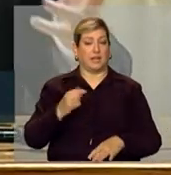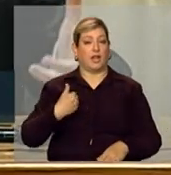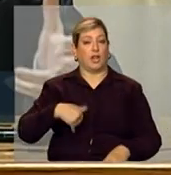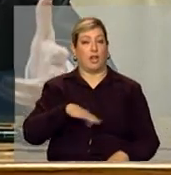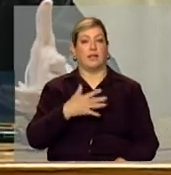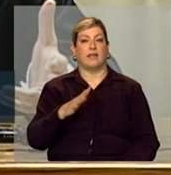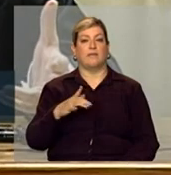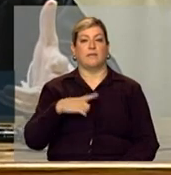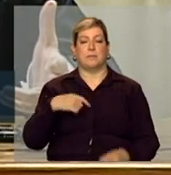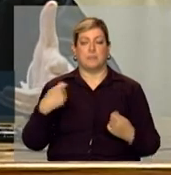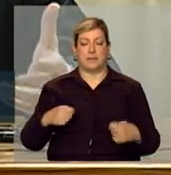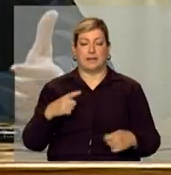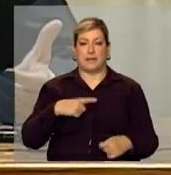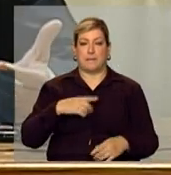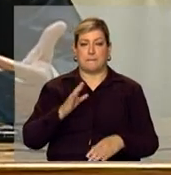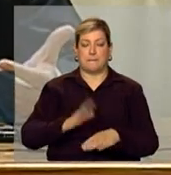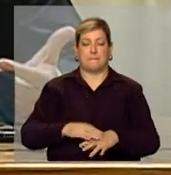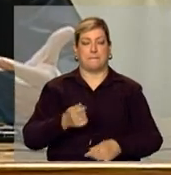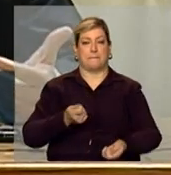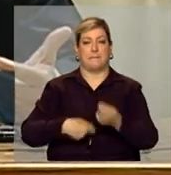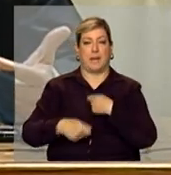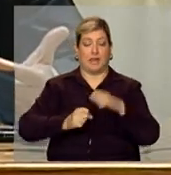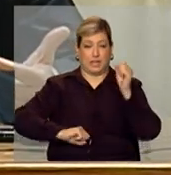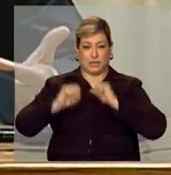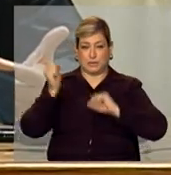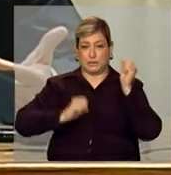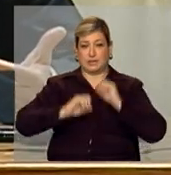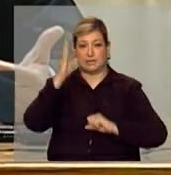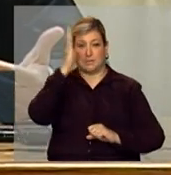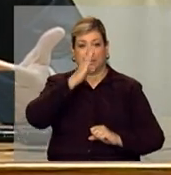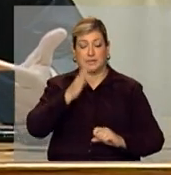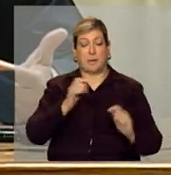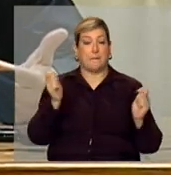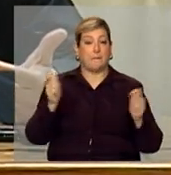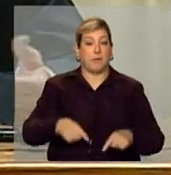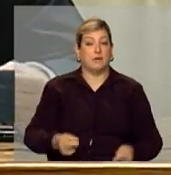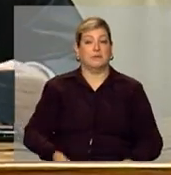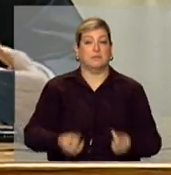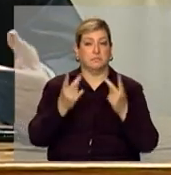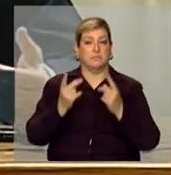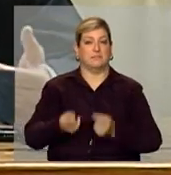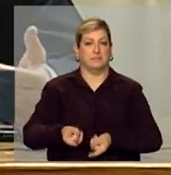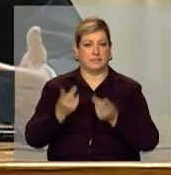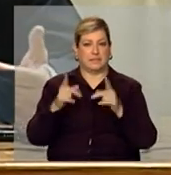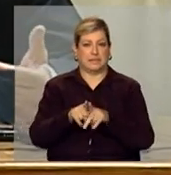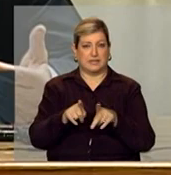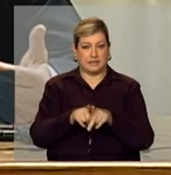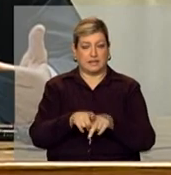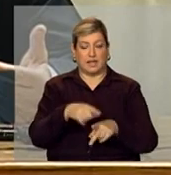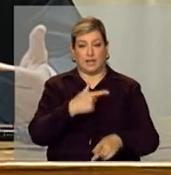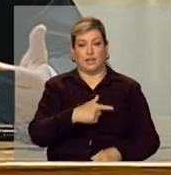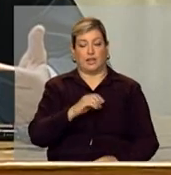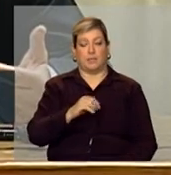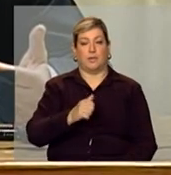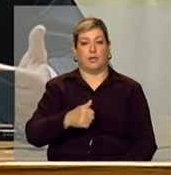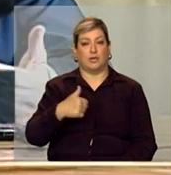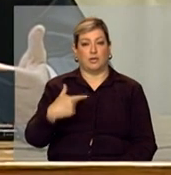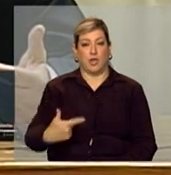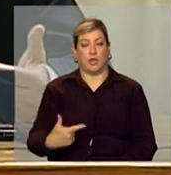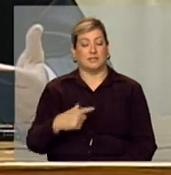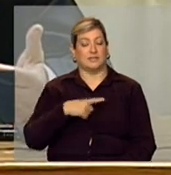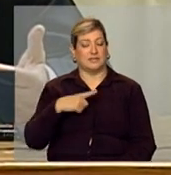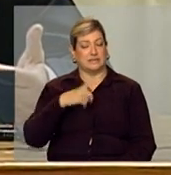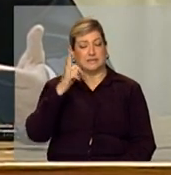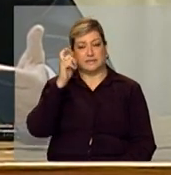mais mercados para que a indústria brasileira possa exportar em 2002 12 ela teve dificuldade de